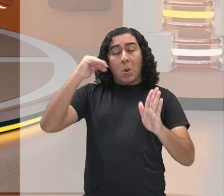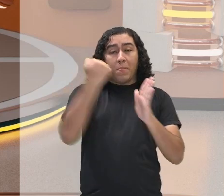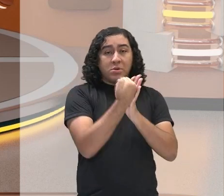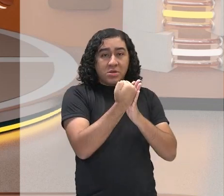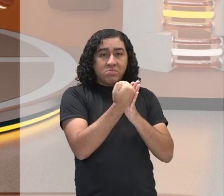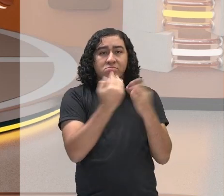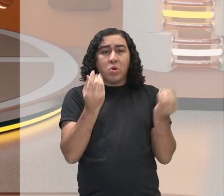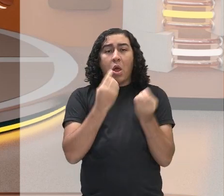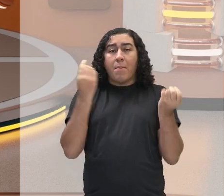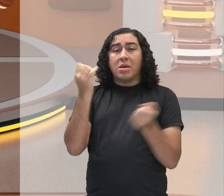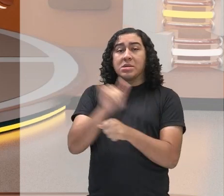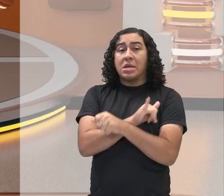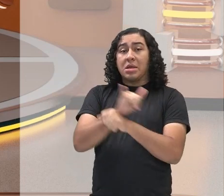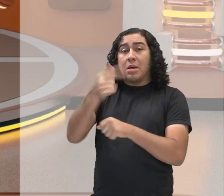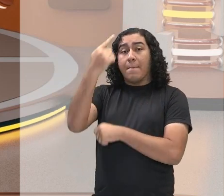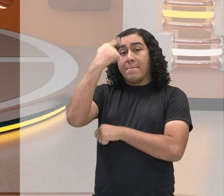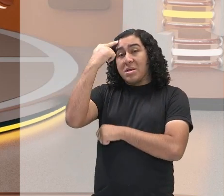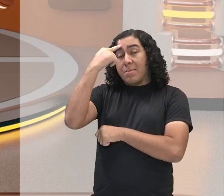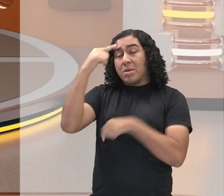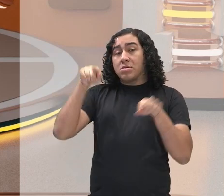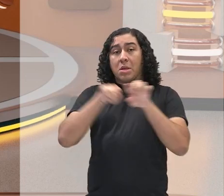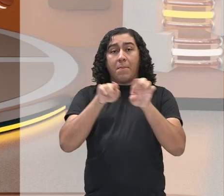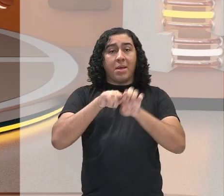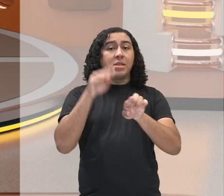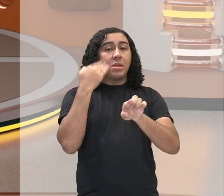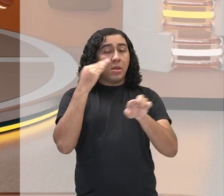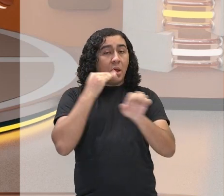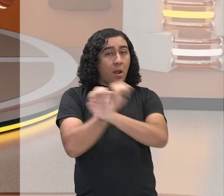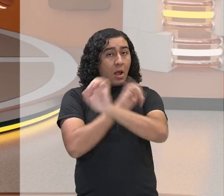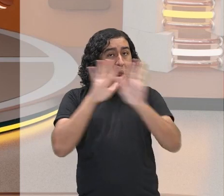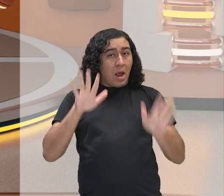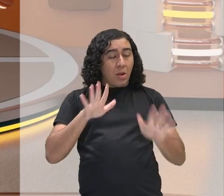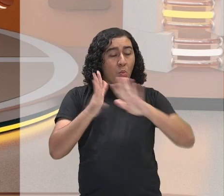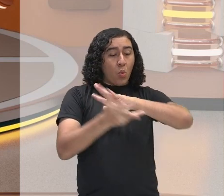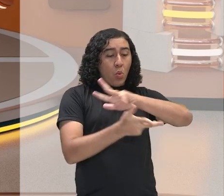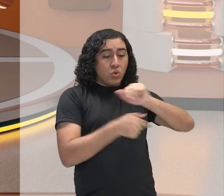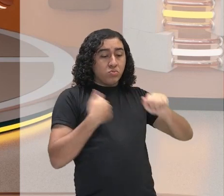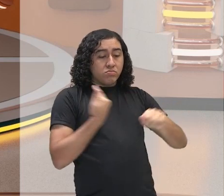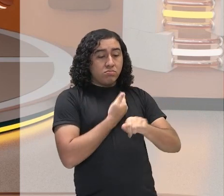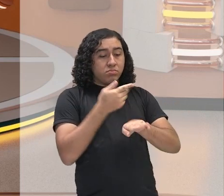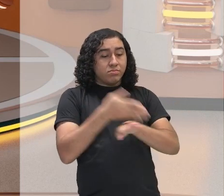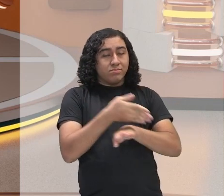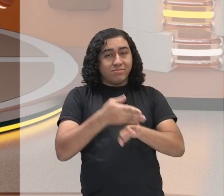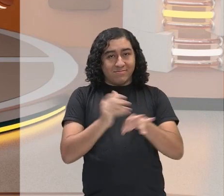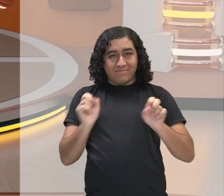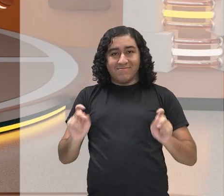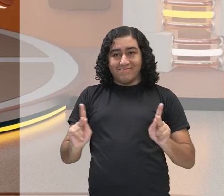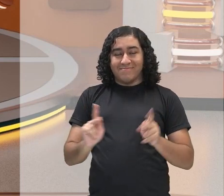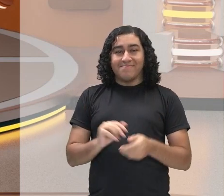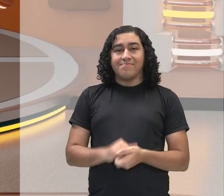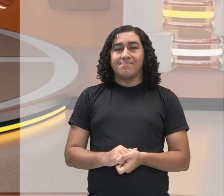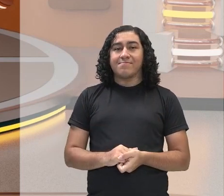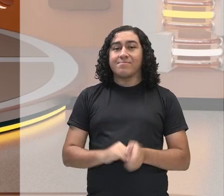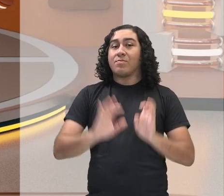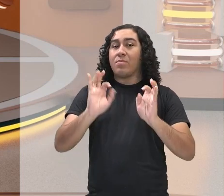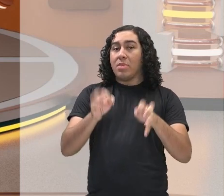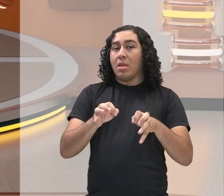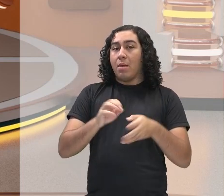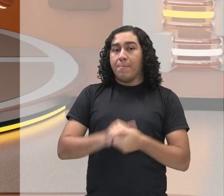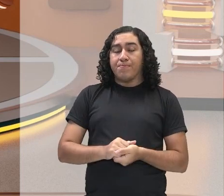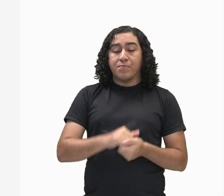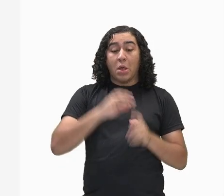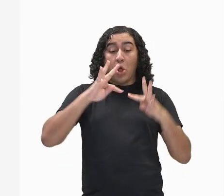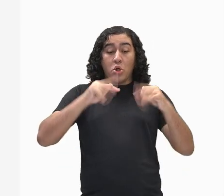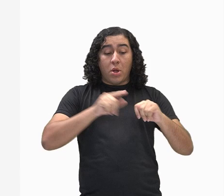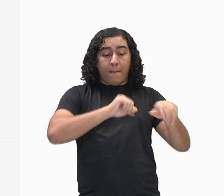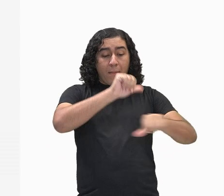de pensar, maneiras de entender o mundo da qual nós fazemos parte. Perfeito? Então, muito bem. Entre essas